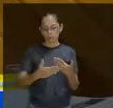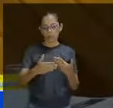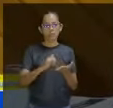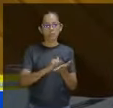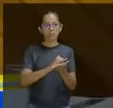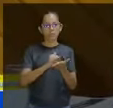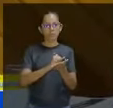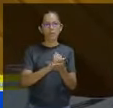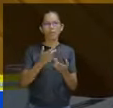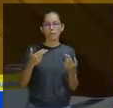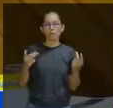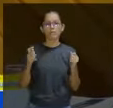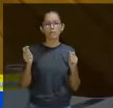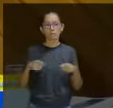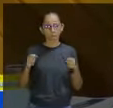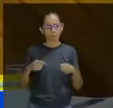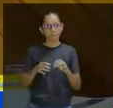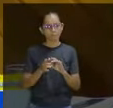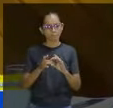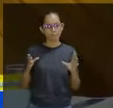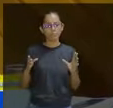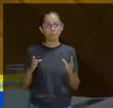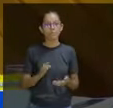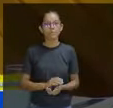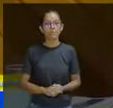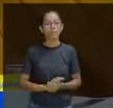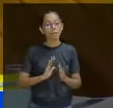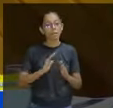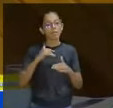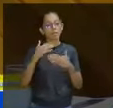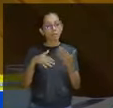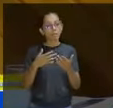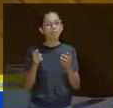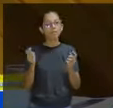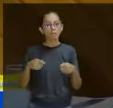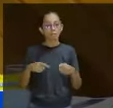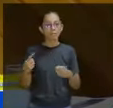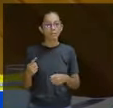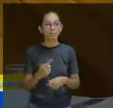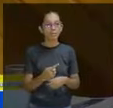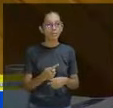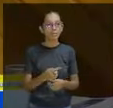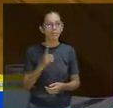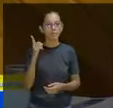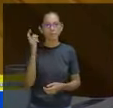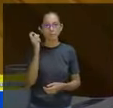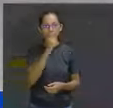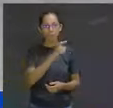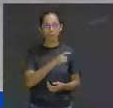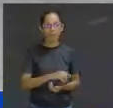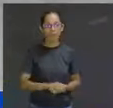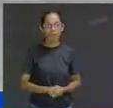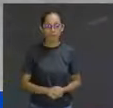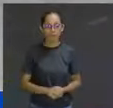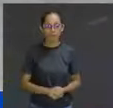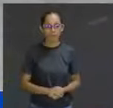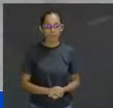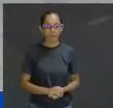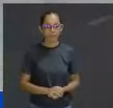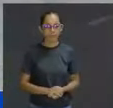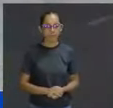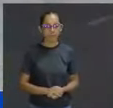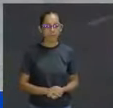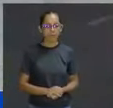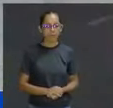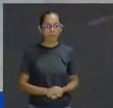inscrições dos interessados, mas o único impacto, isso ia refletir somente na advocacia. Perfeito. Eu vou verificar como é que...